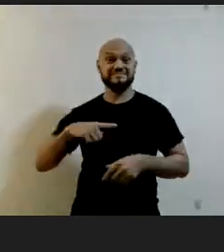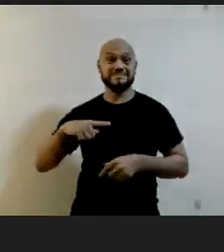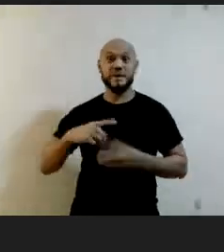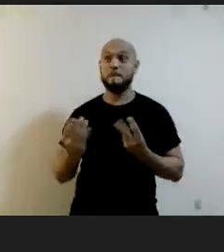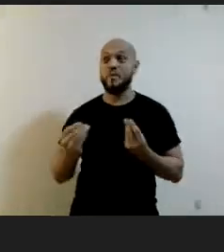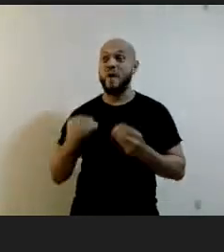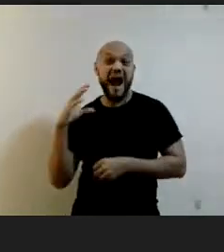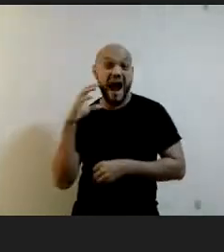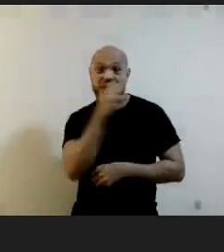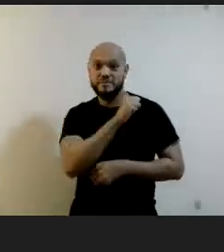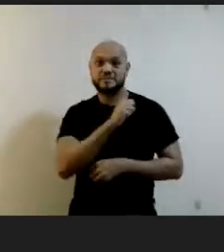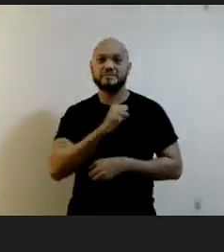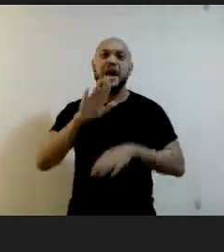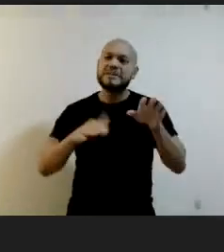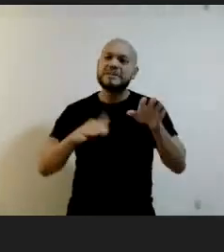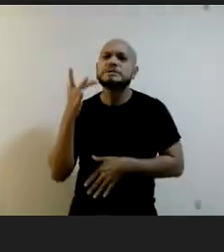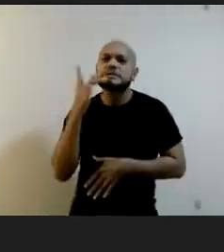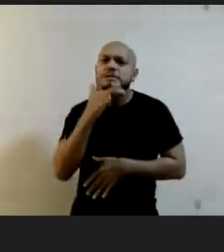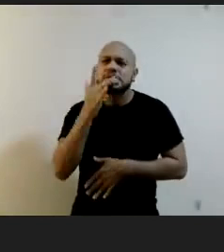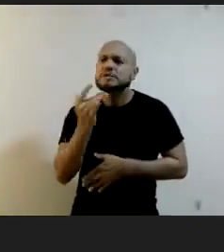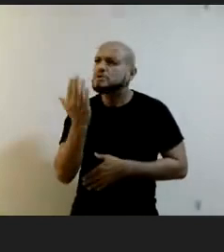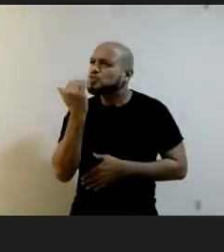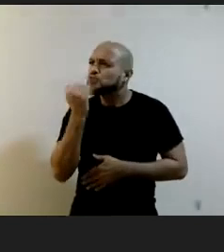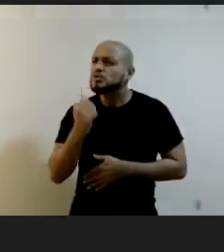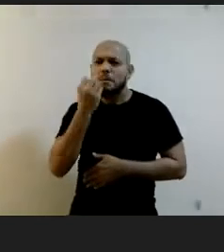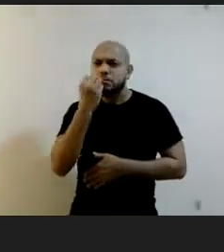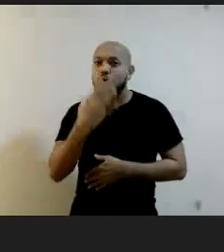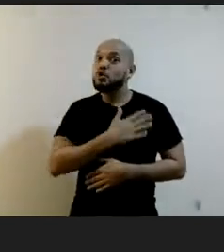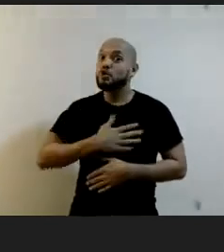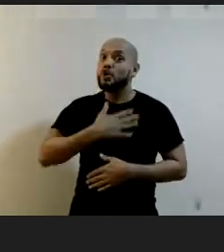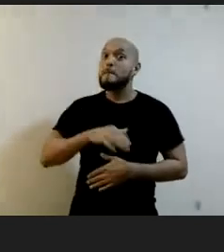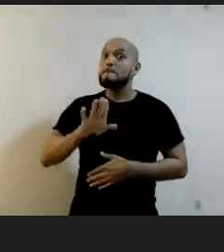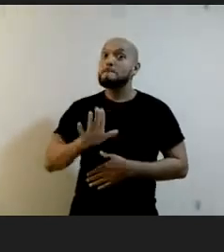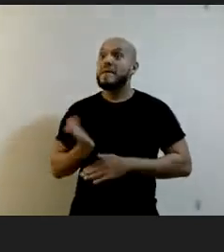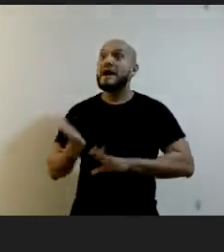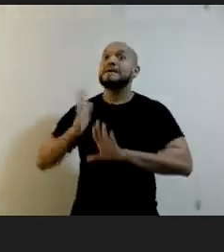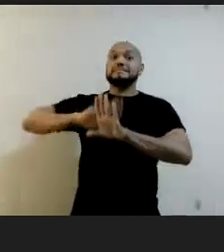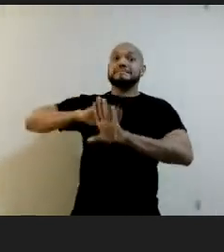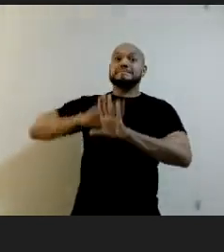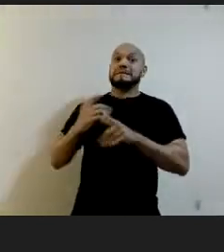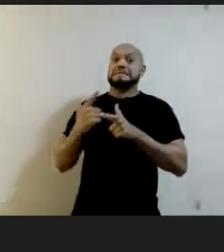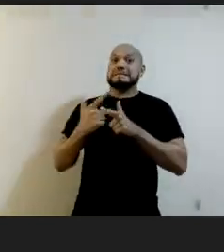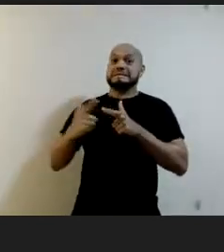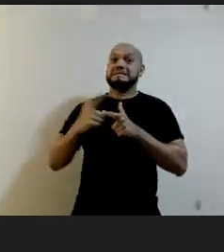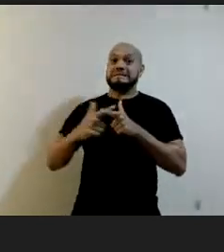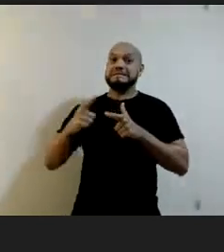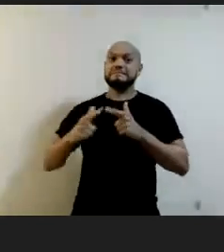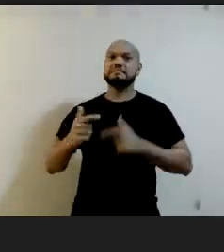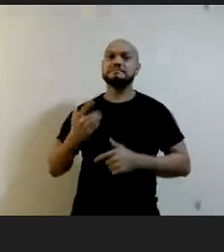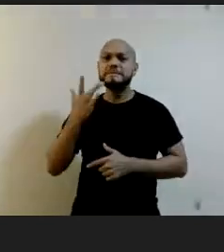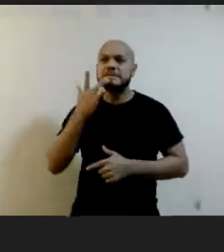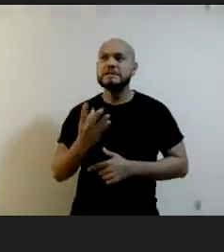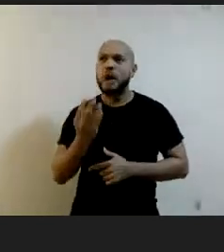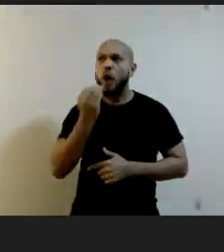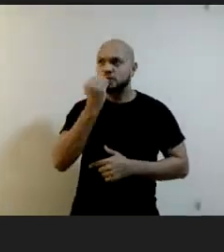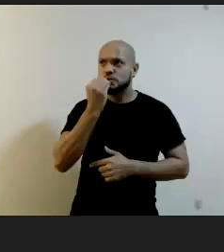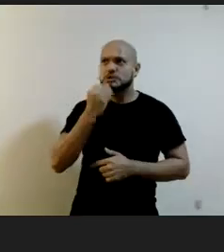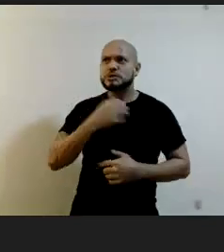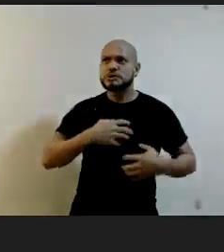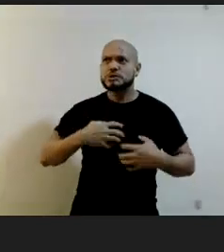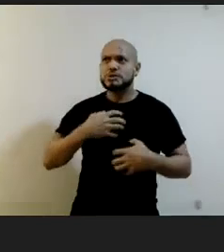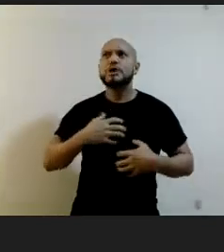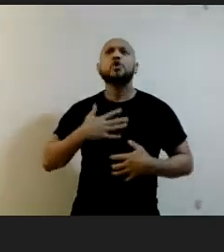grande sabor, né? São saborosos, né? Tem aquela é palatável, mas que o organismo não